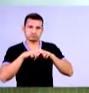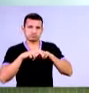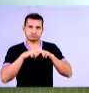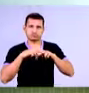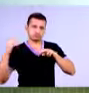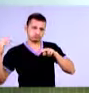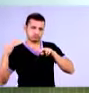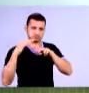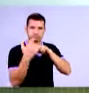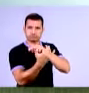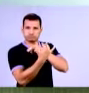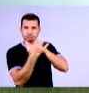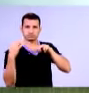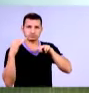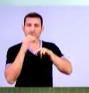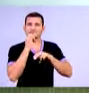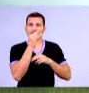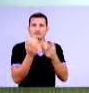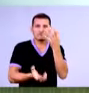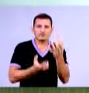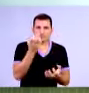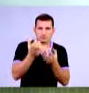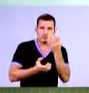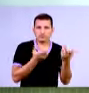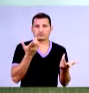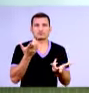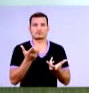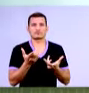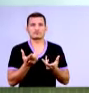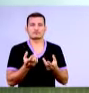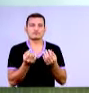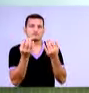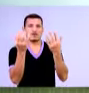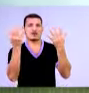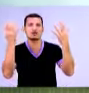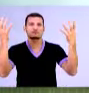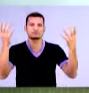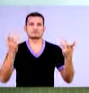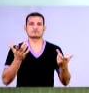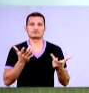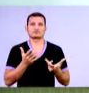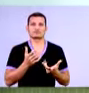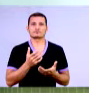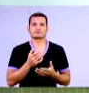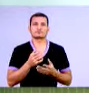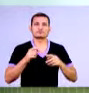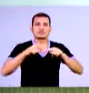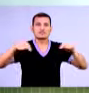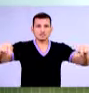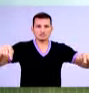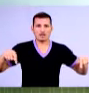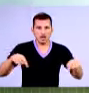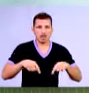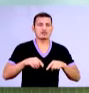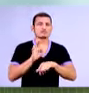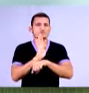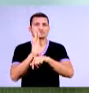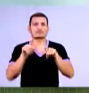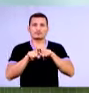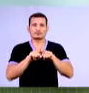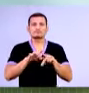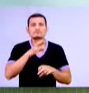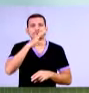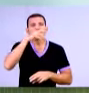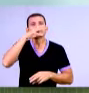pega fogo, se tem fumaça, são reproduzidas fumaça na sala de cinema também. Cheiros,